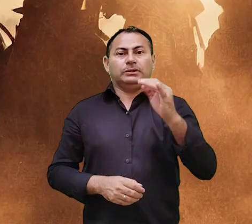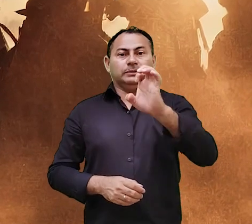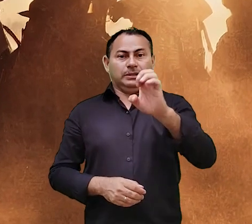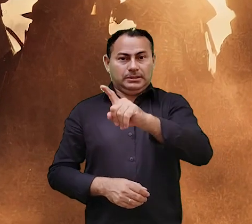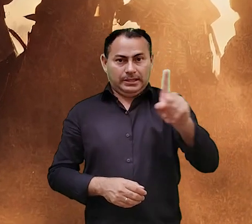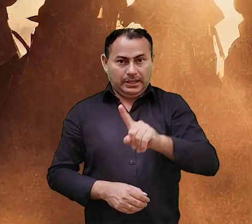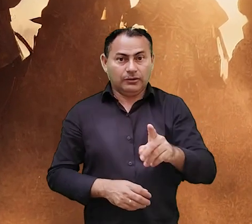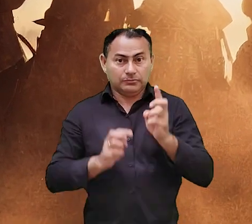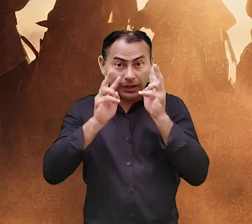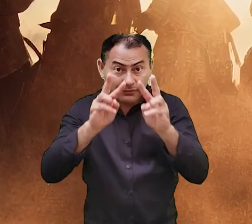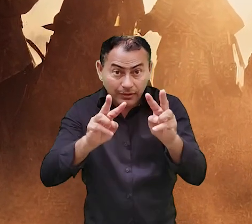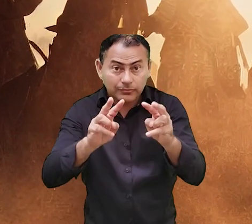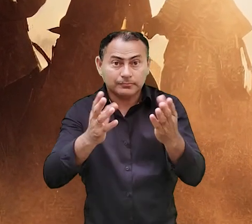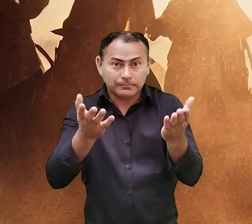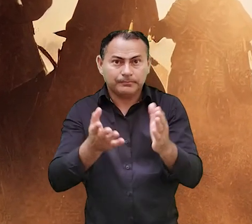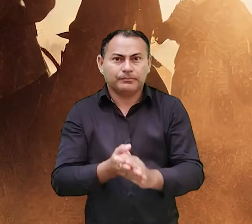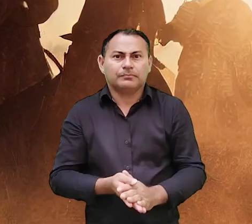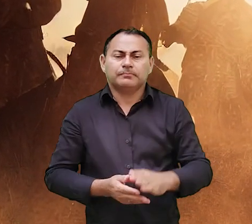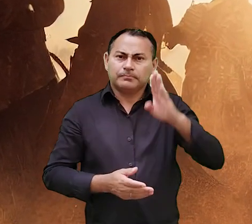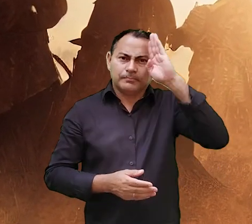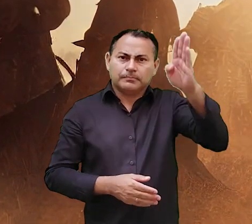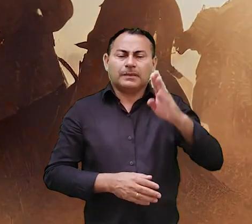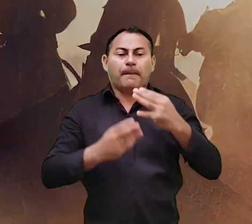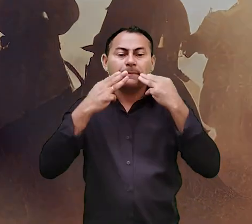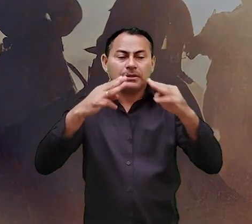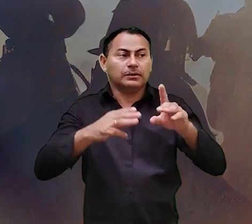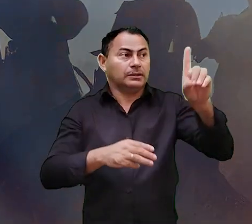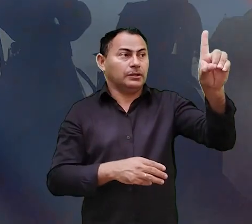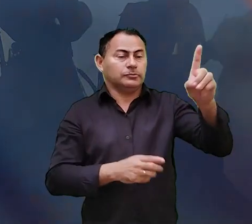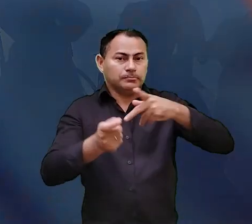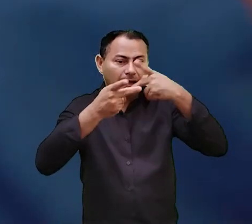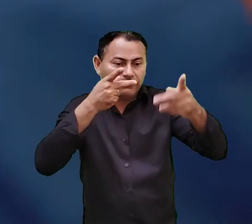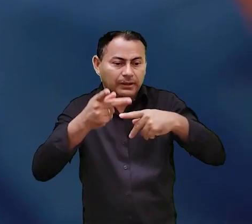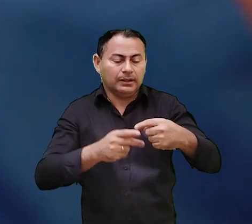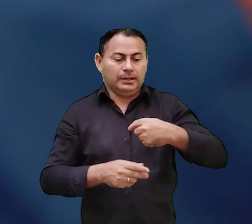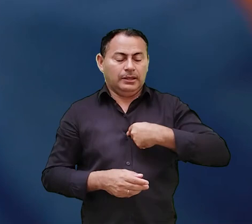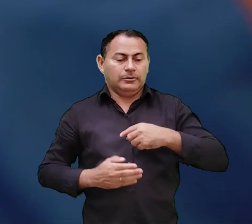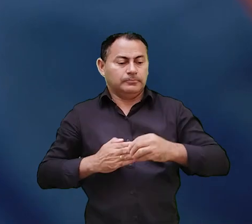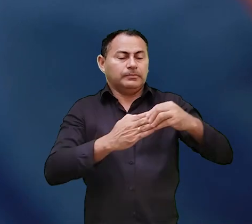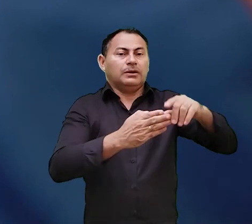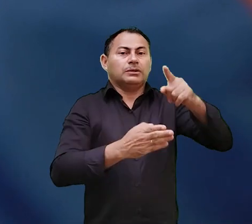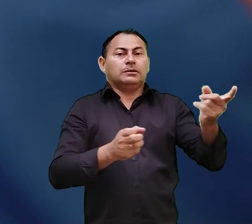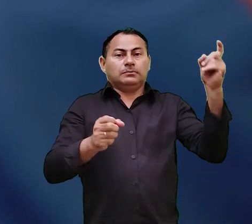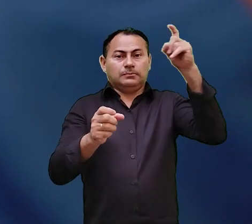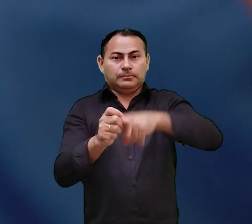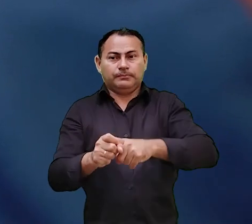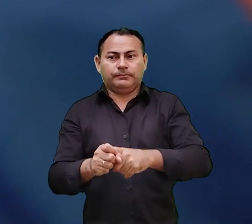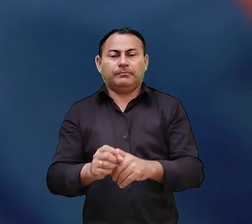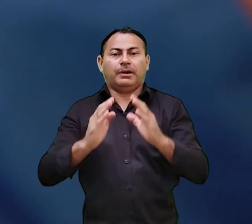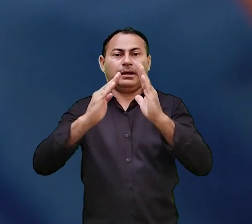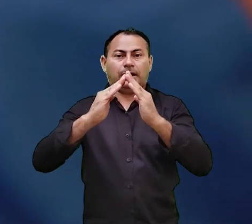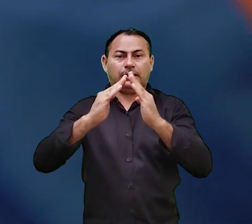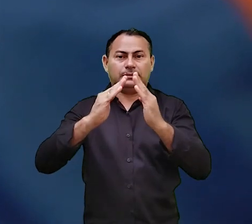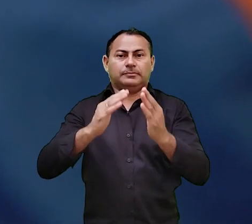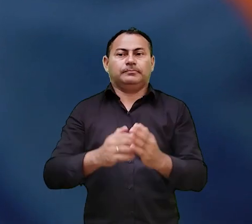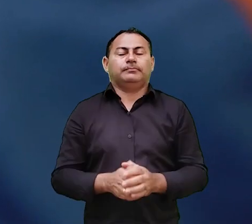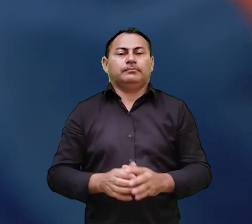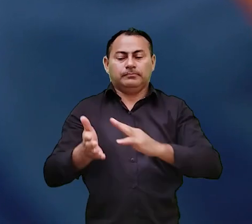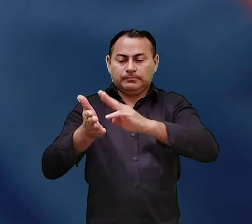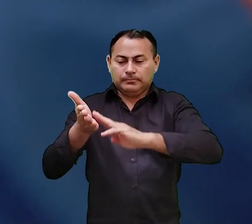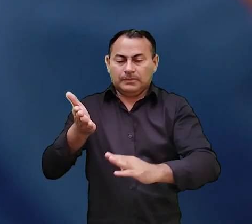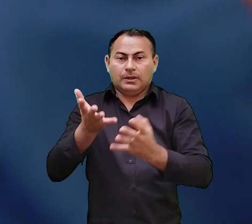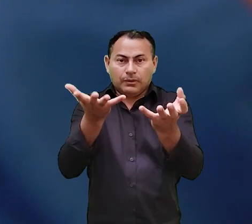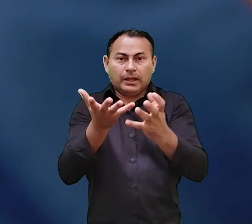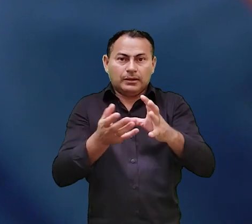tão importante de Ezequiel? A principal lição é que Deus está dizendo, eu levarei você de volta para